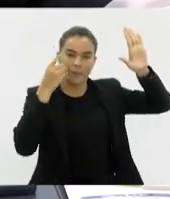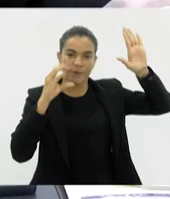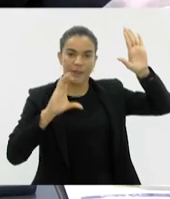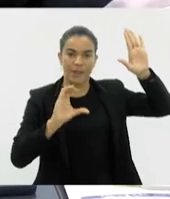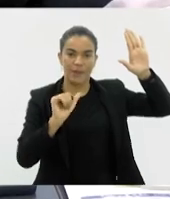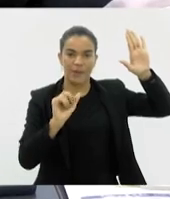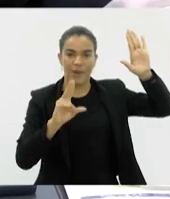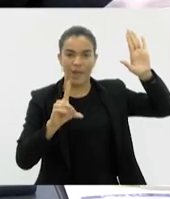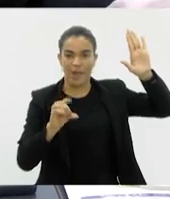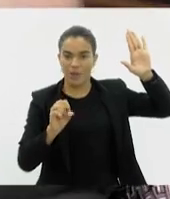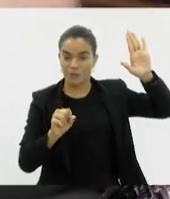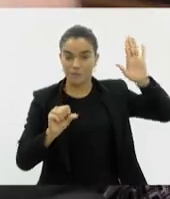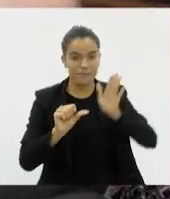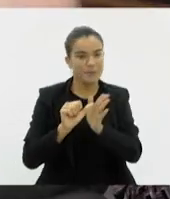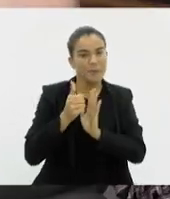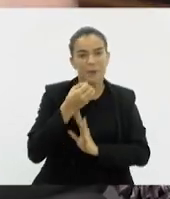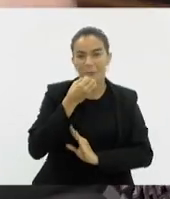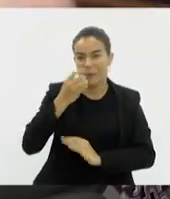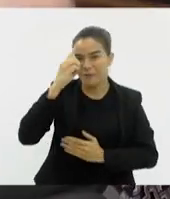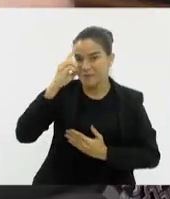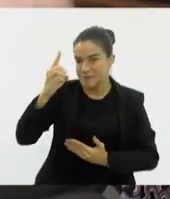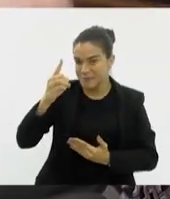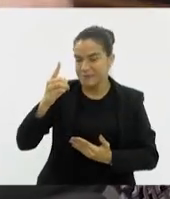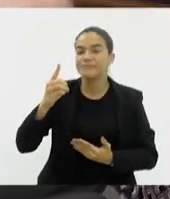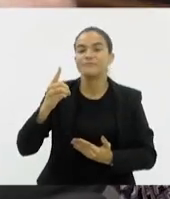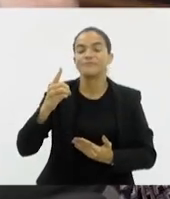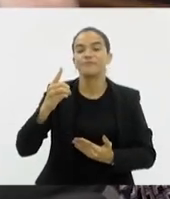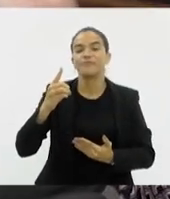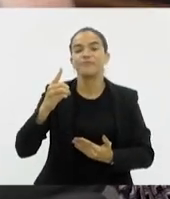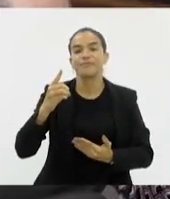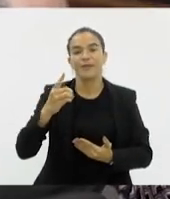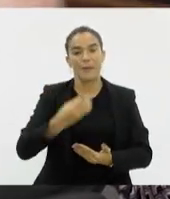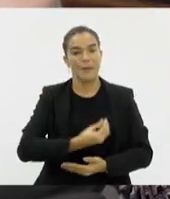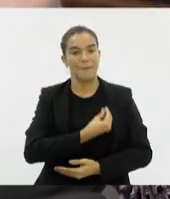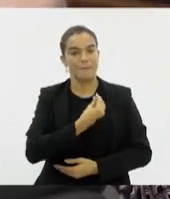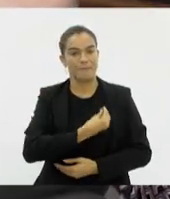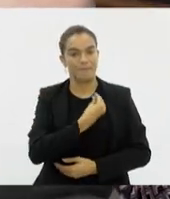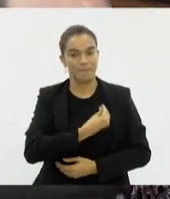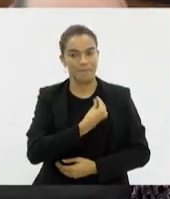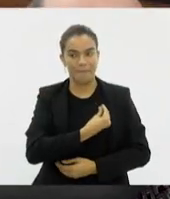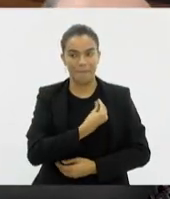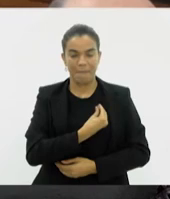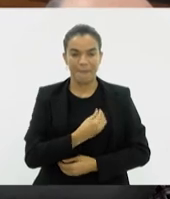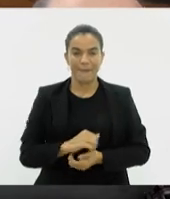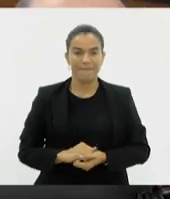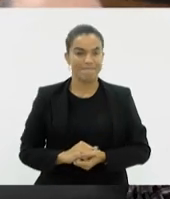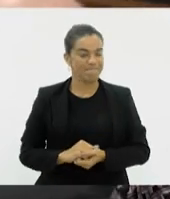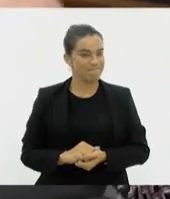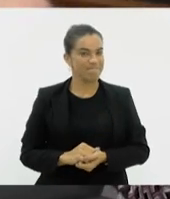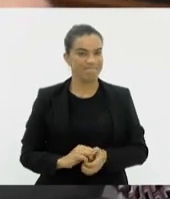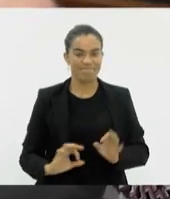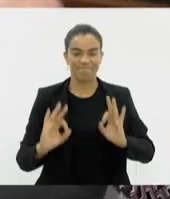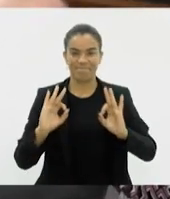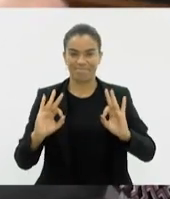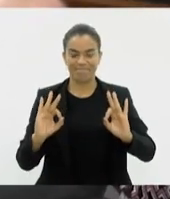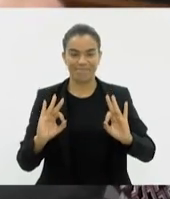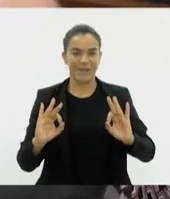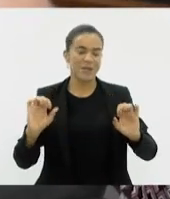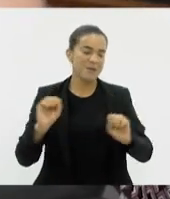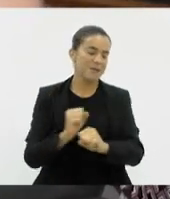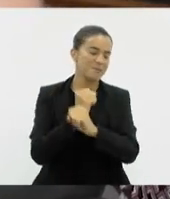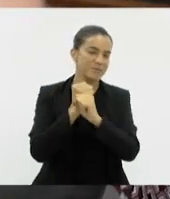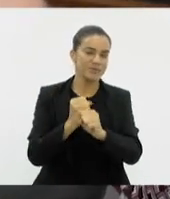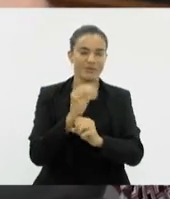Mink. Primeiro, bom dia. De bom dia, meu irmão. A sua presença dominante, impossível